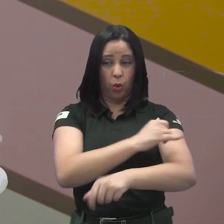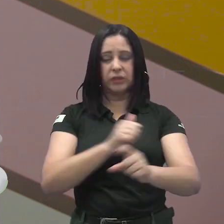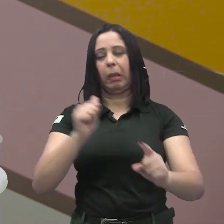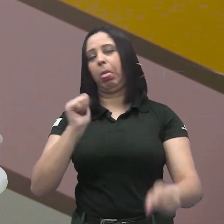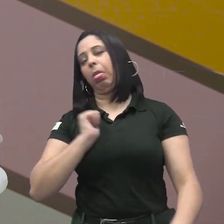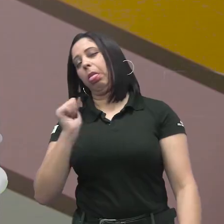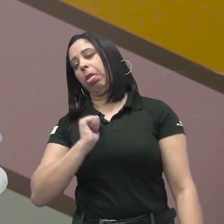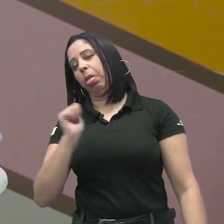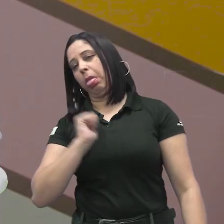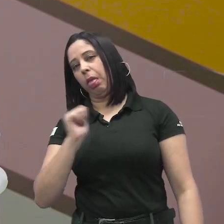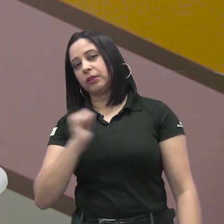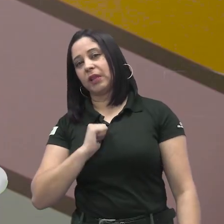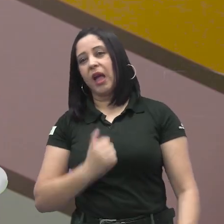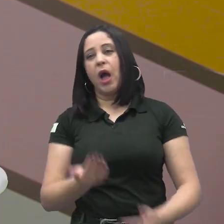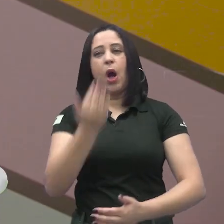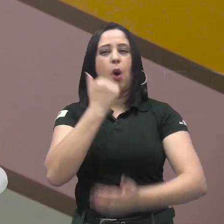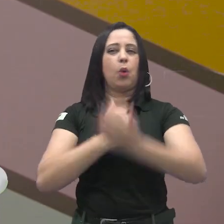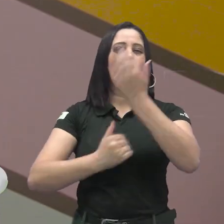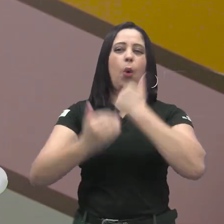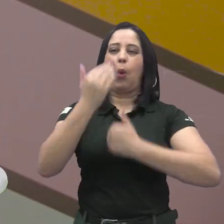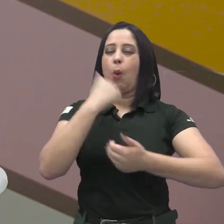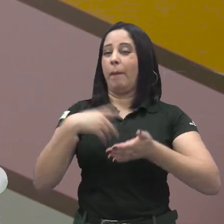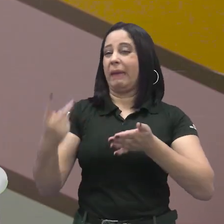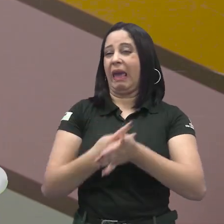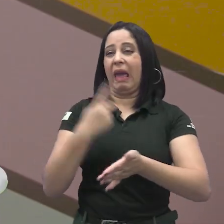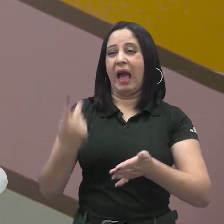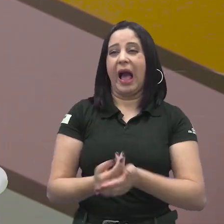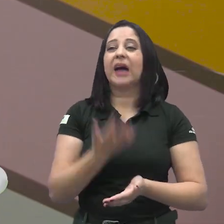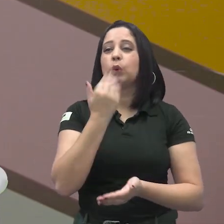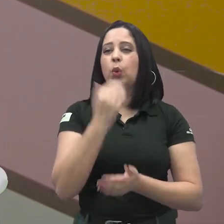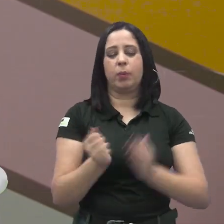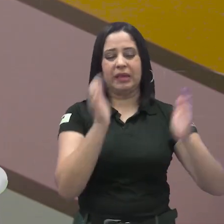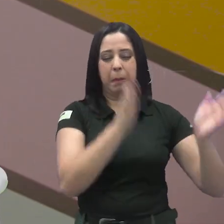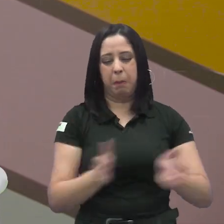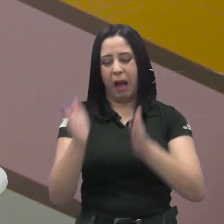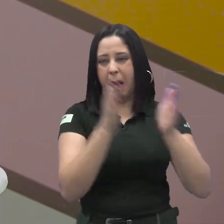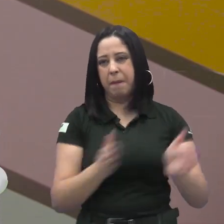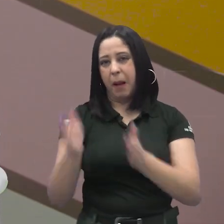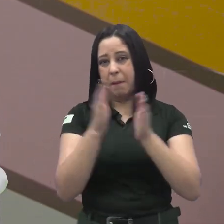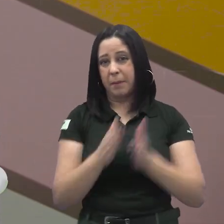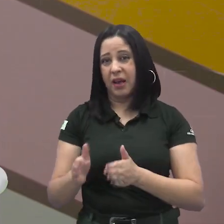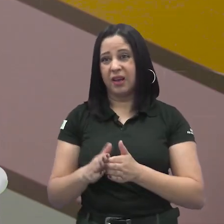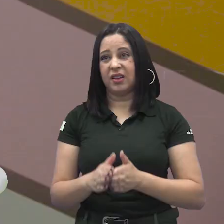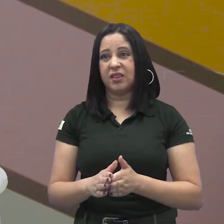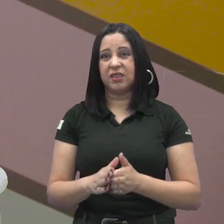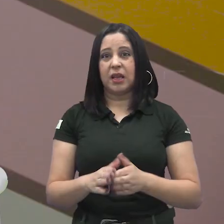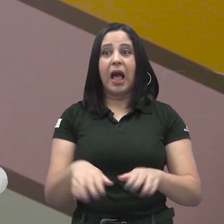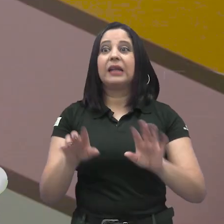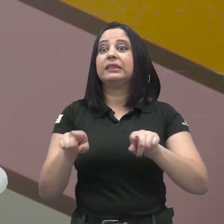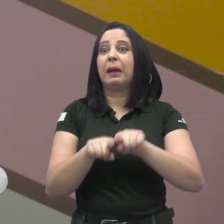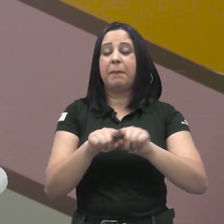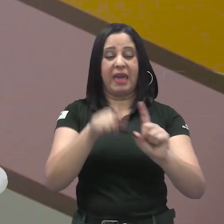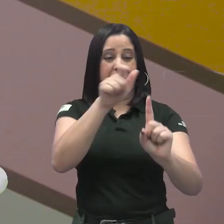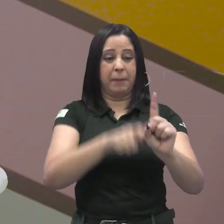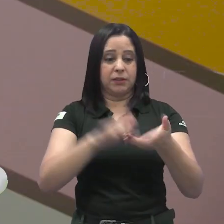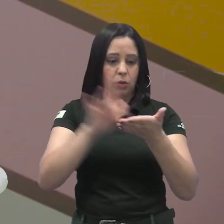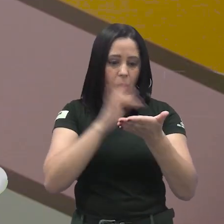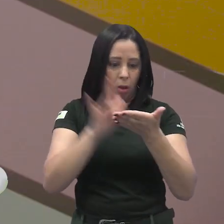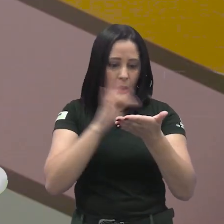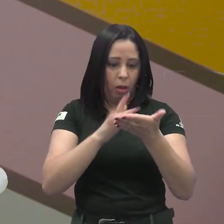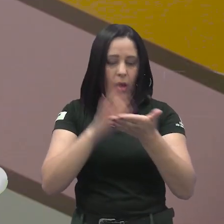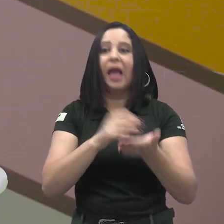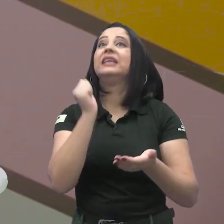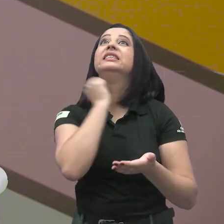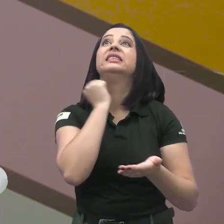está sedentária, que está comendo mal, ultraprocessados demais, muito tempo de tela, muito estresse,